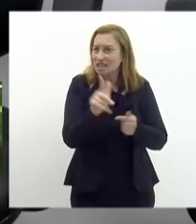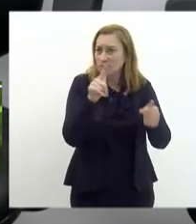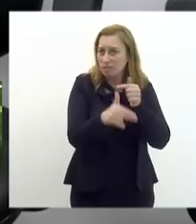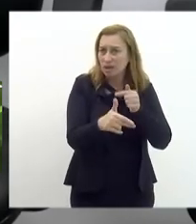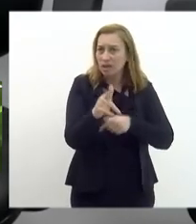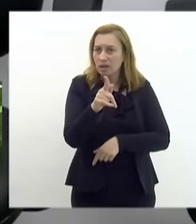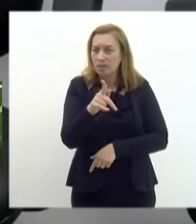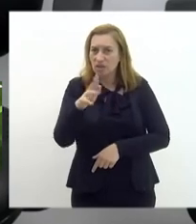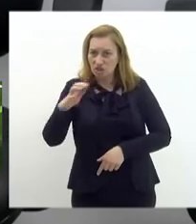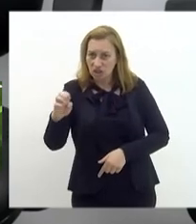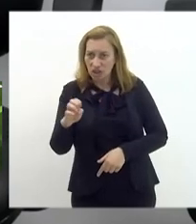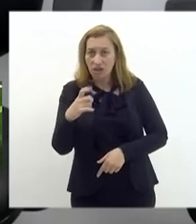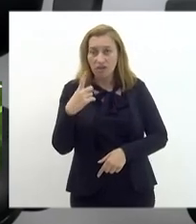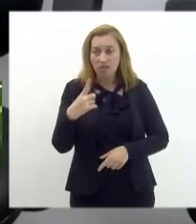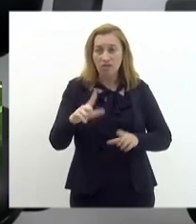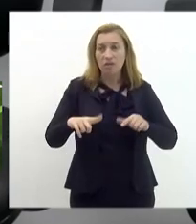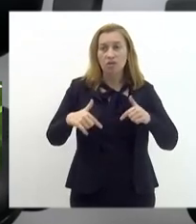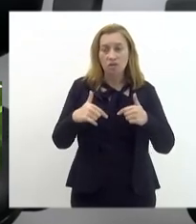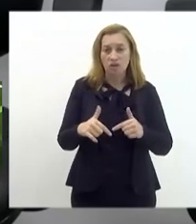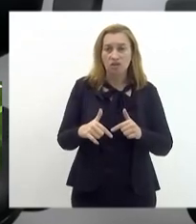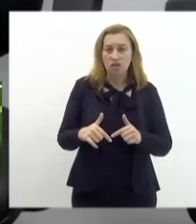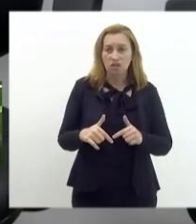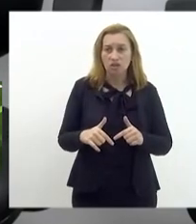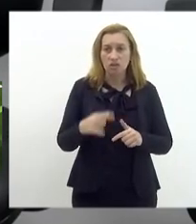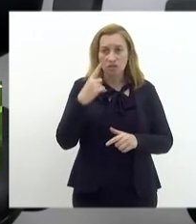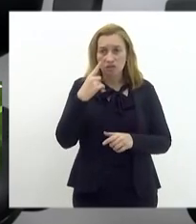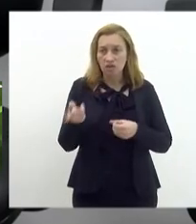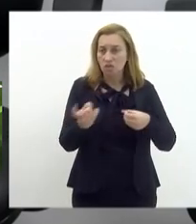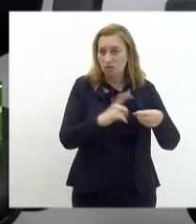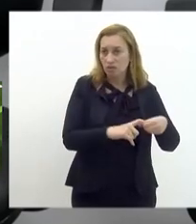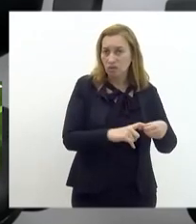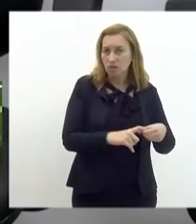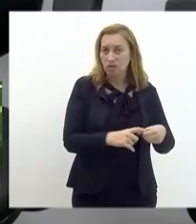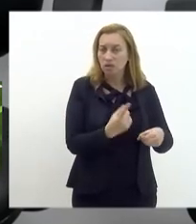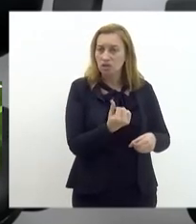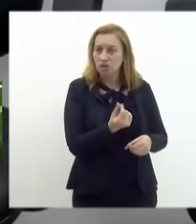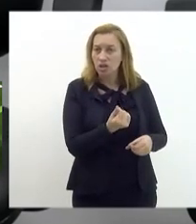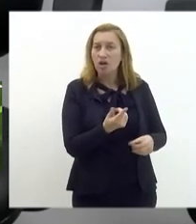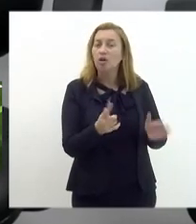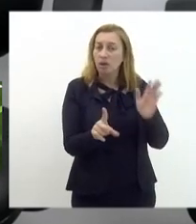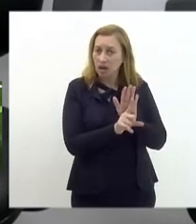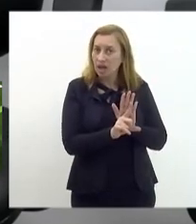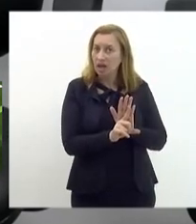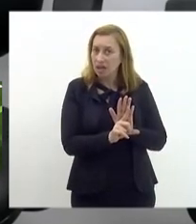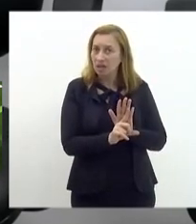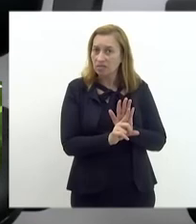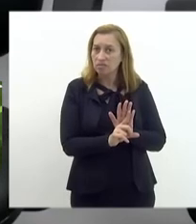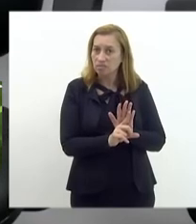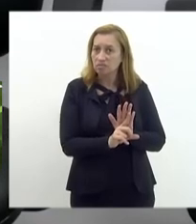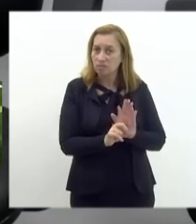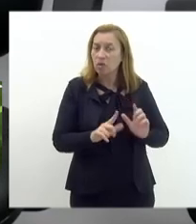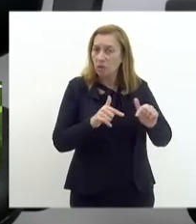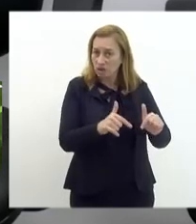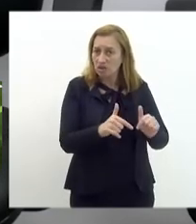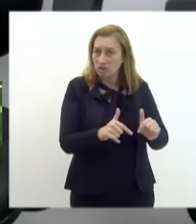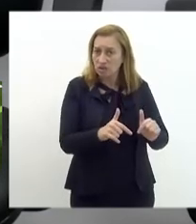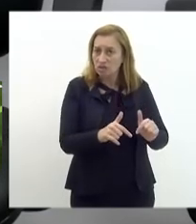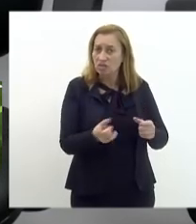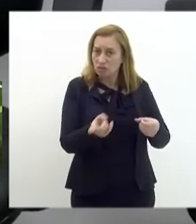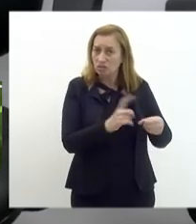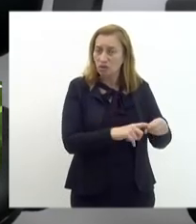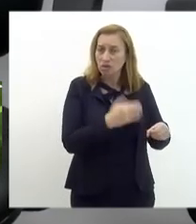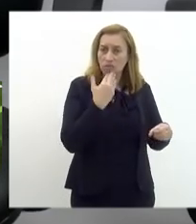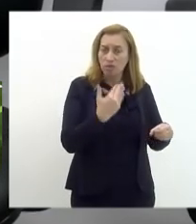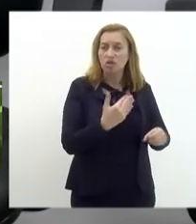PGE ajuize uma ação com vistas ao ressarcimento. Seria uma lei uma ação ressarcitória, com pedido